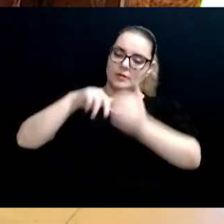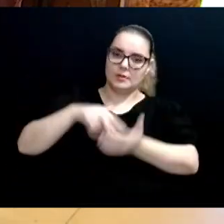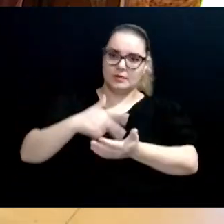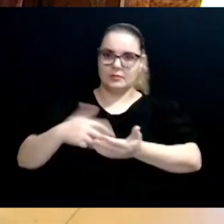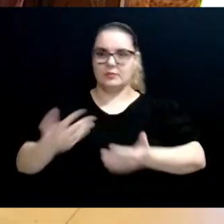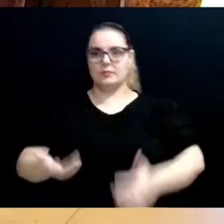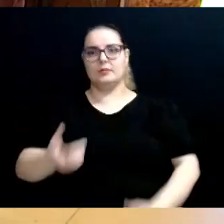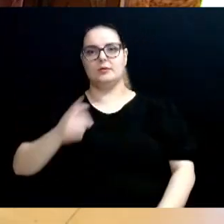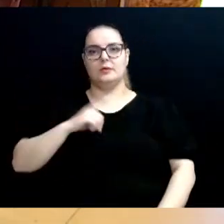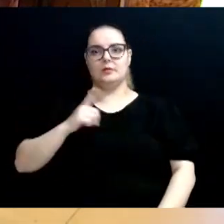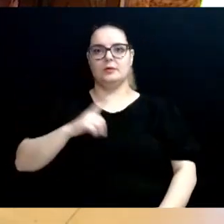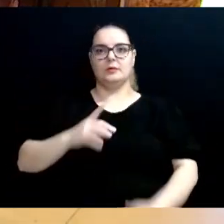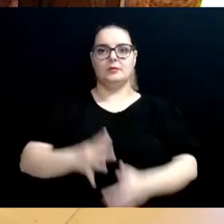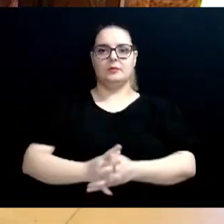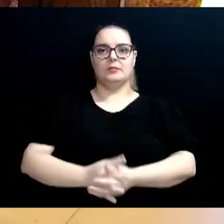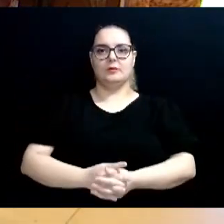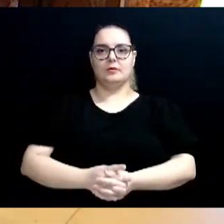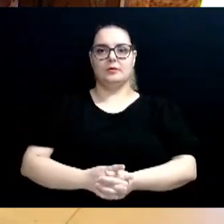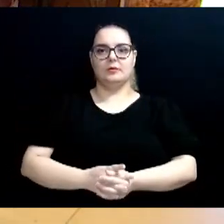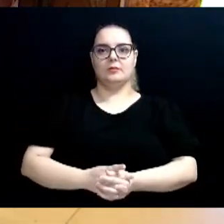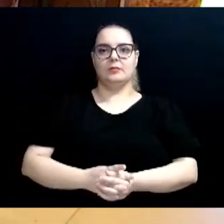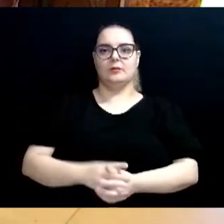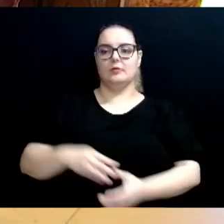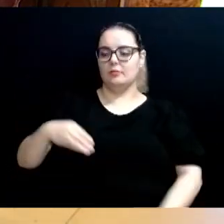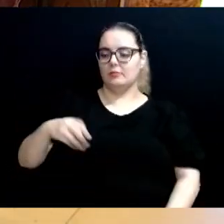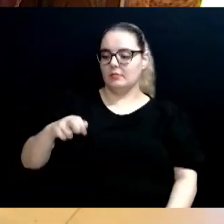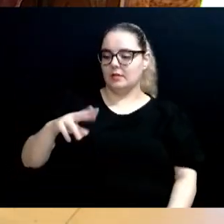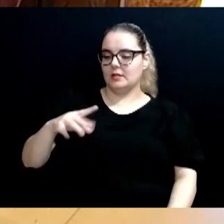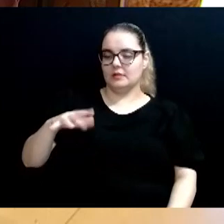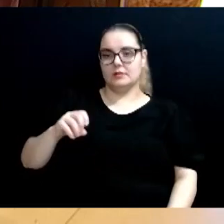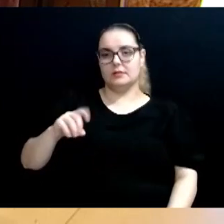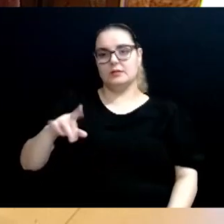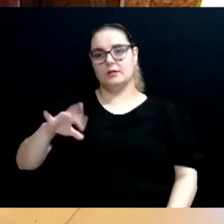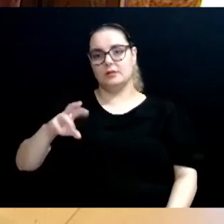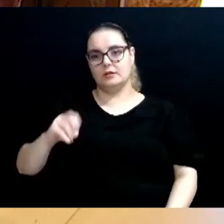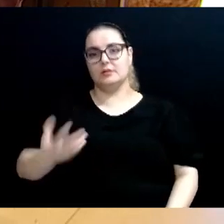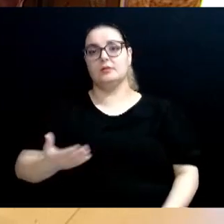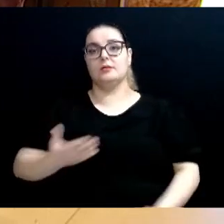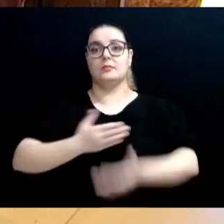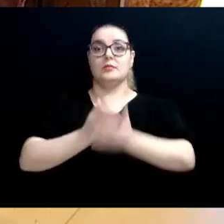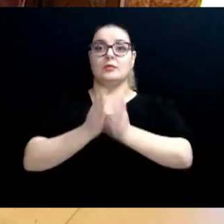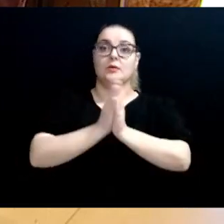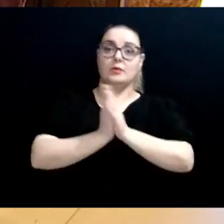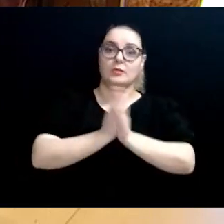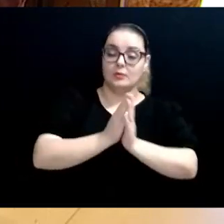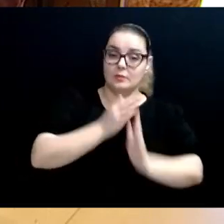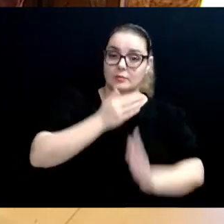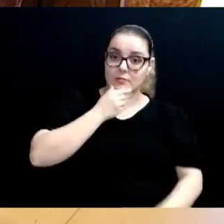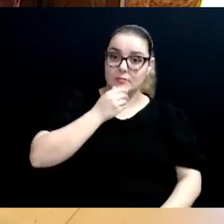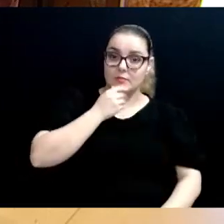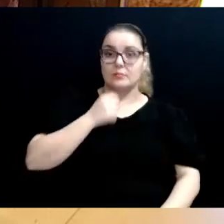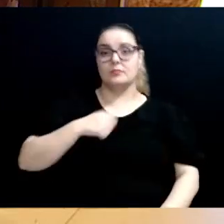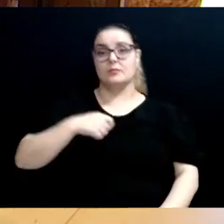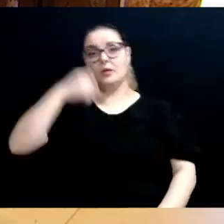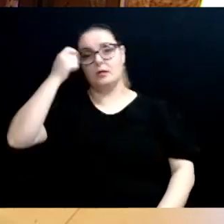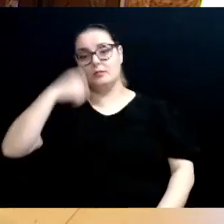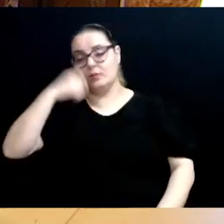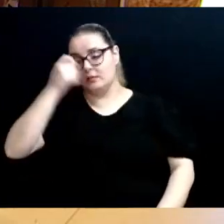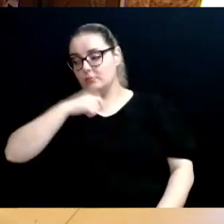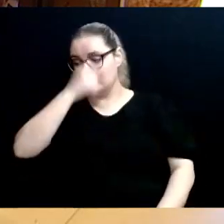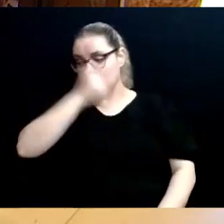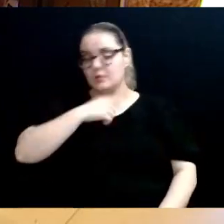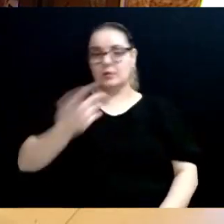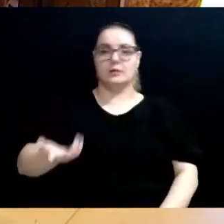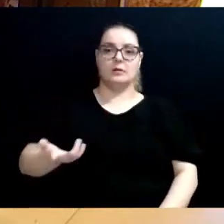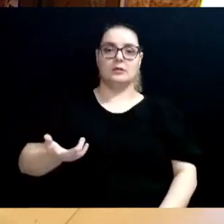a bailarina, daí eu tinha o marinheiro, daí eu comecei a fazer boneco para criança e